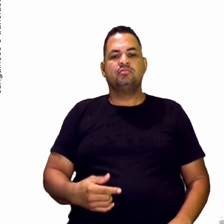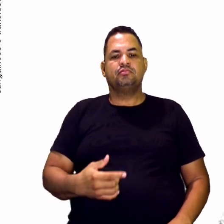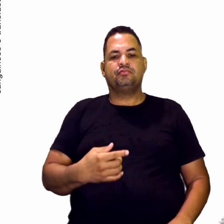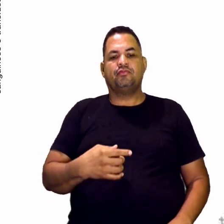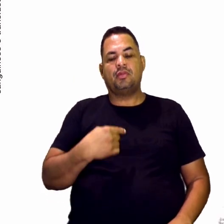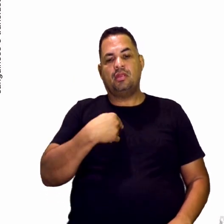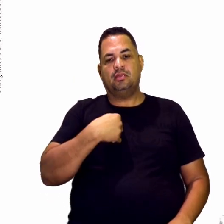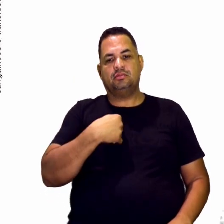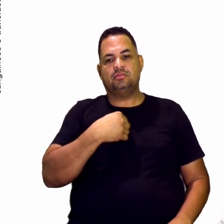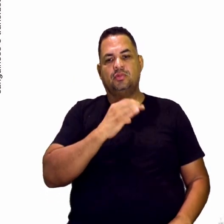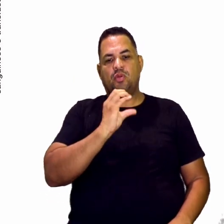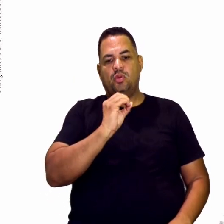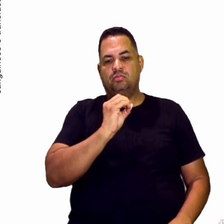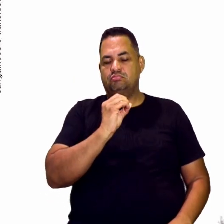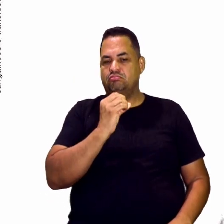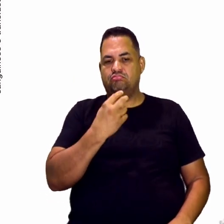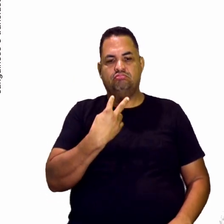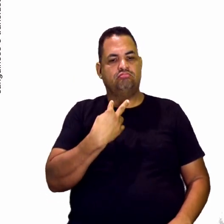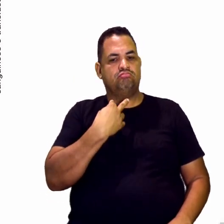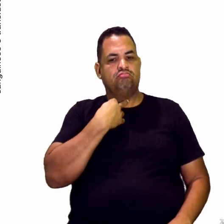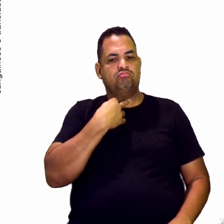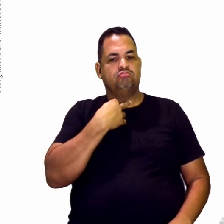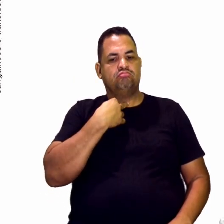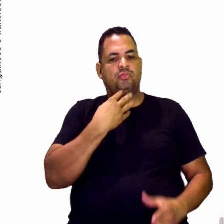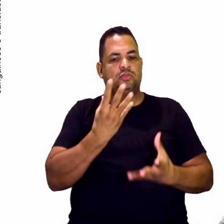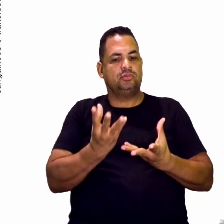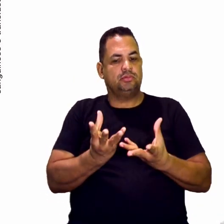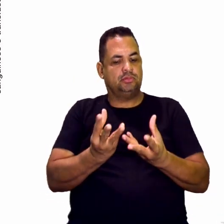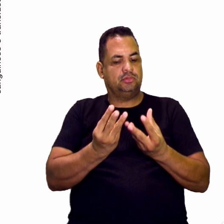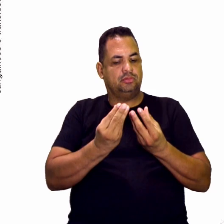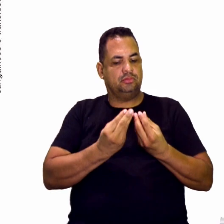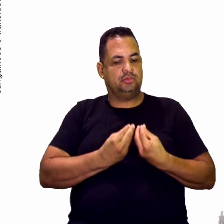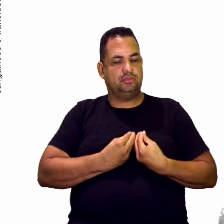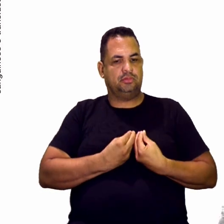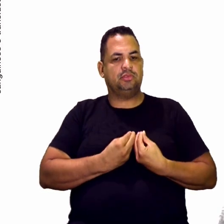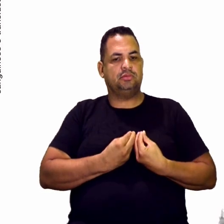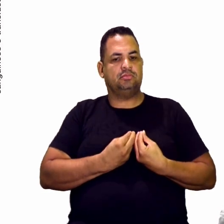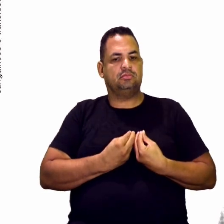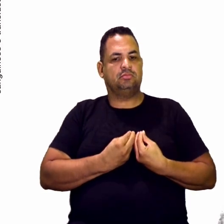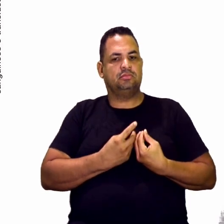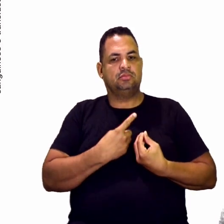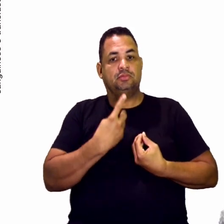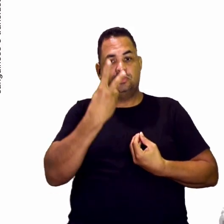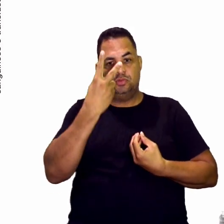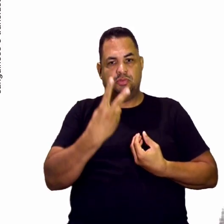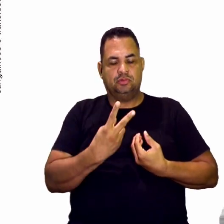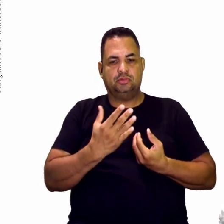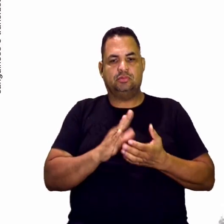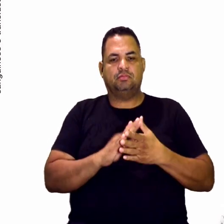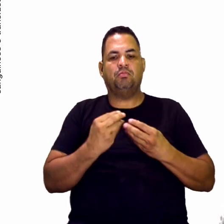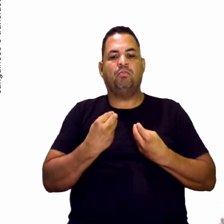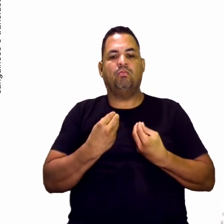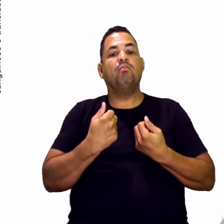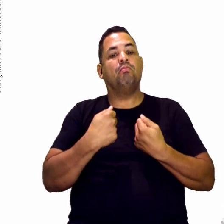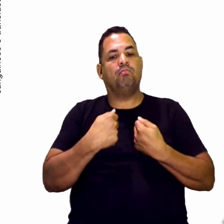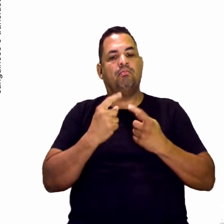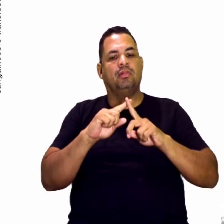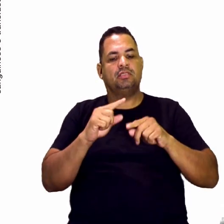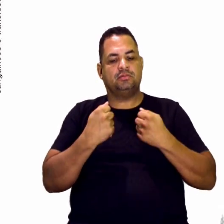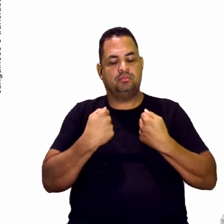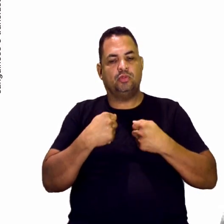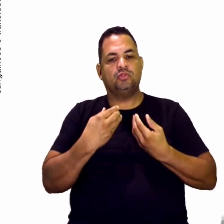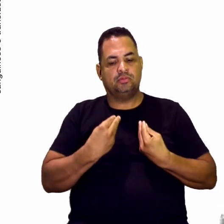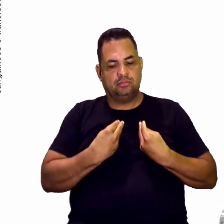O, não posso receber de todo mundo, mas eu posso doar para todo mundo,